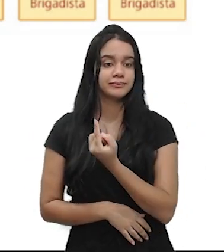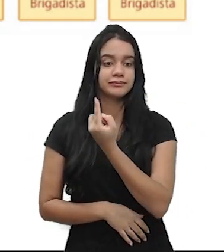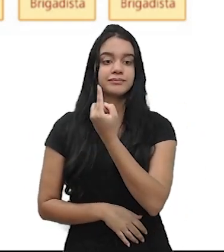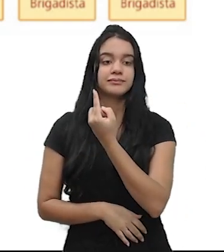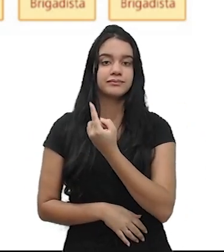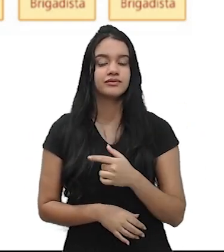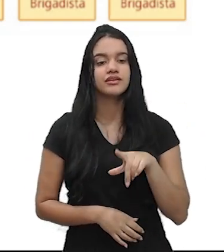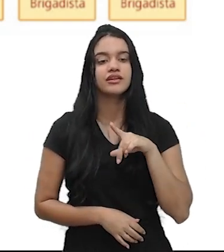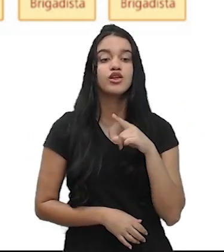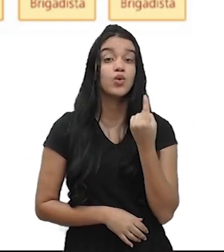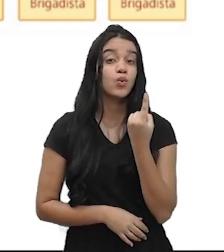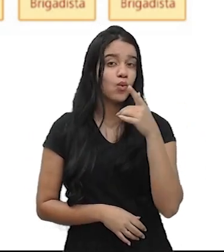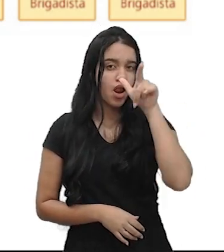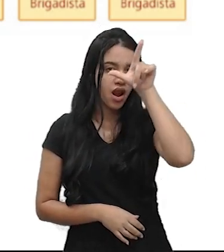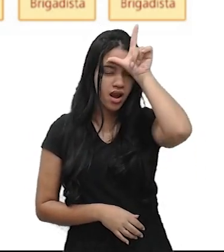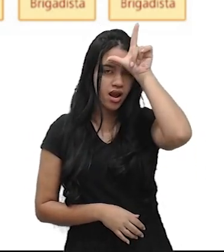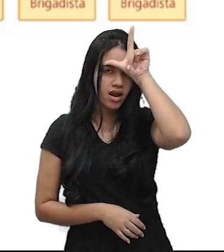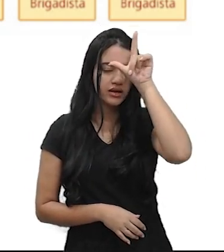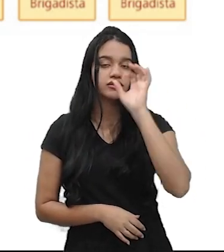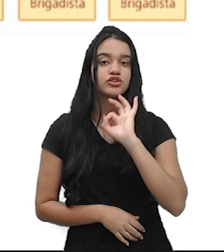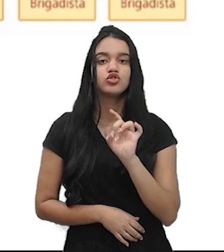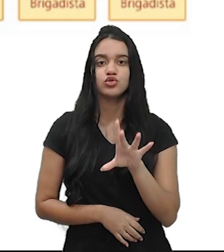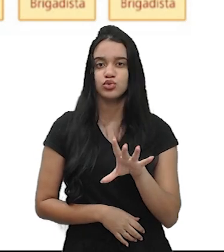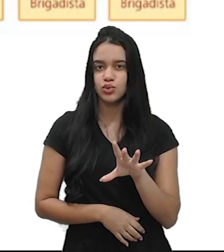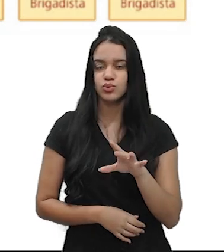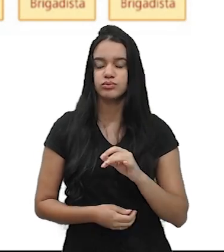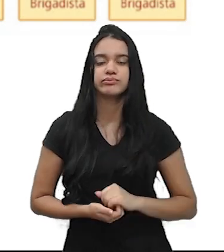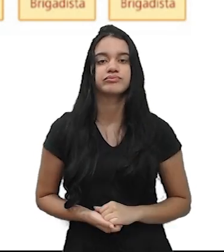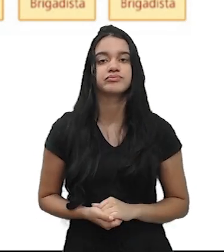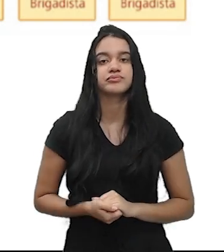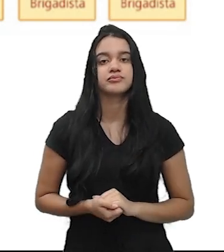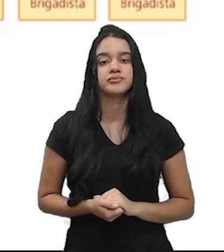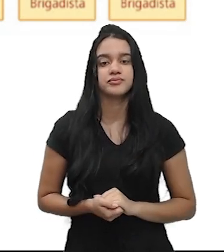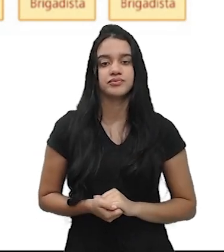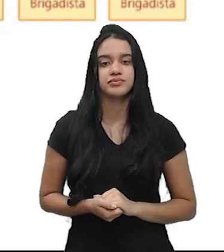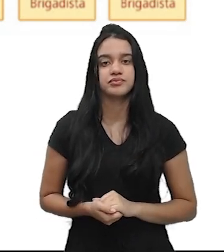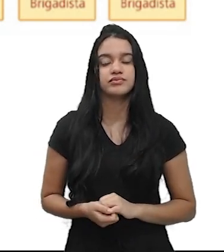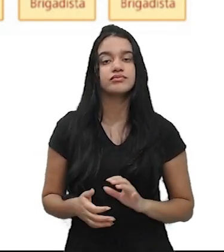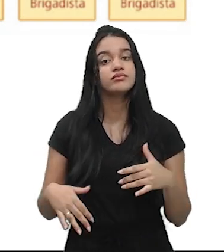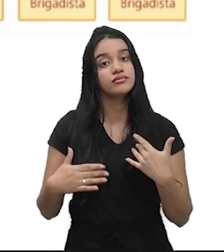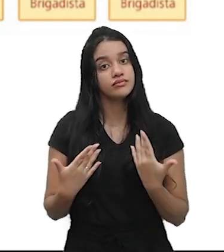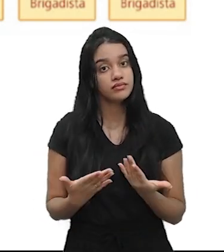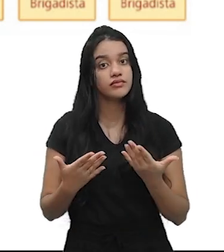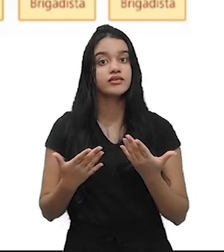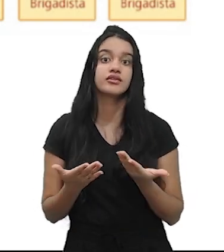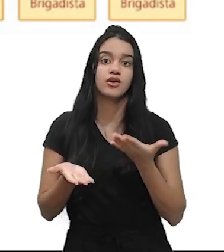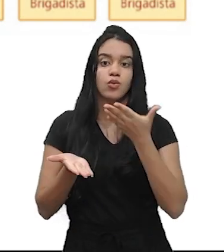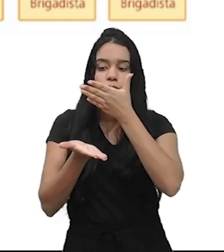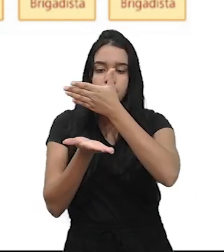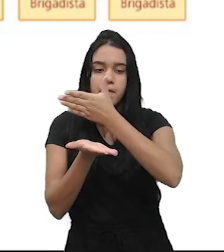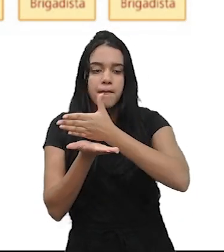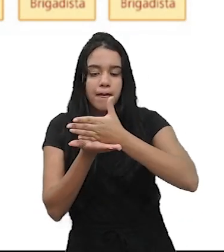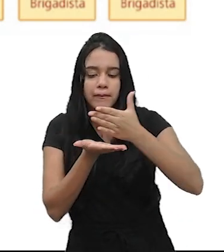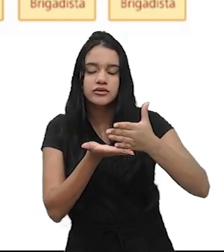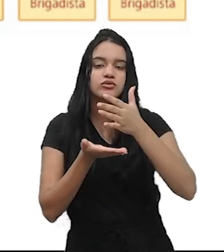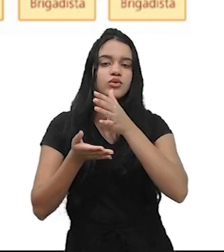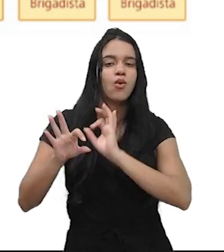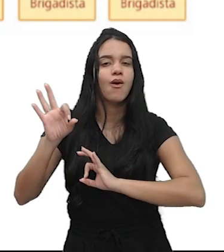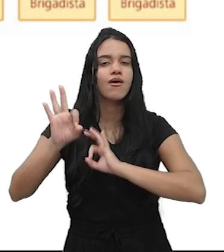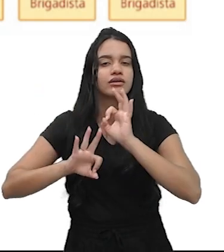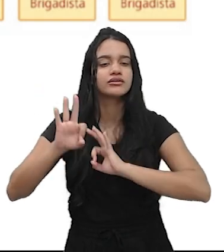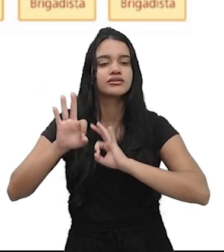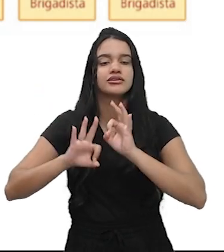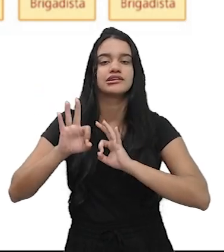ou seja, esse prédio só tem um pavimento. E aí a gente subdividiu, né, para